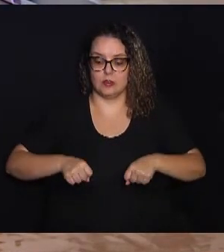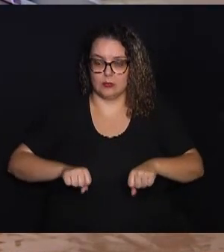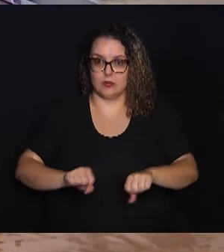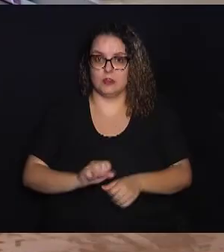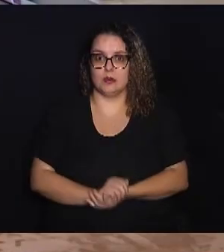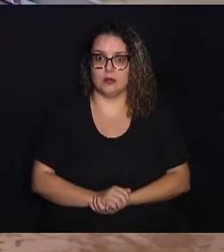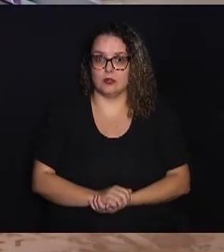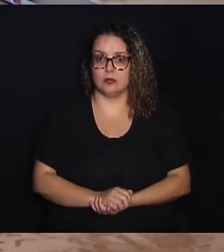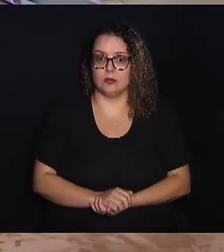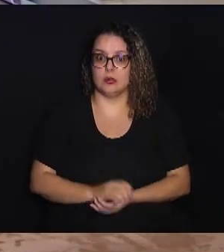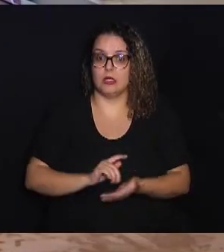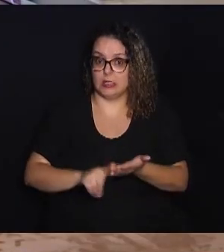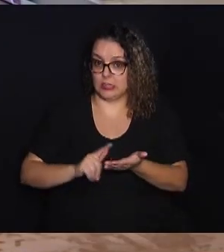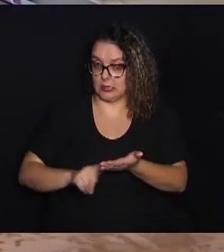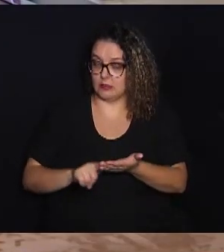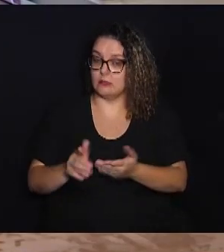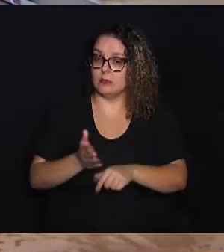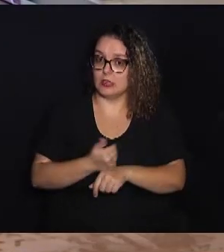Top real.